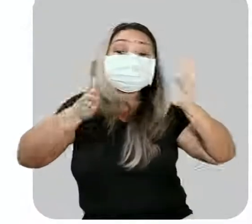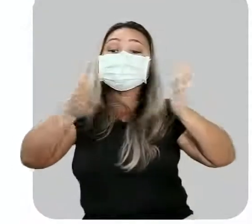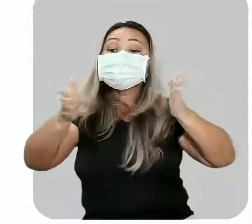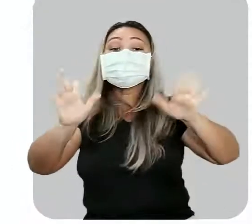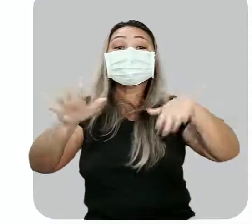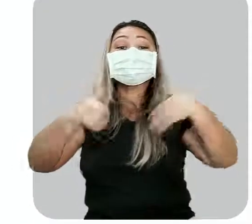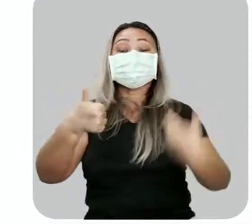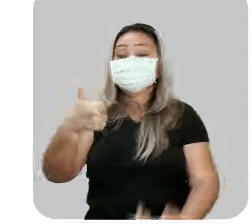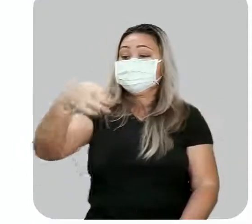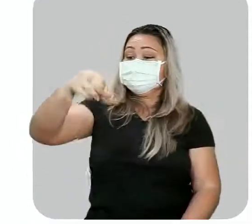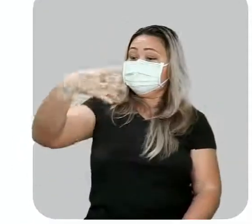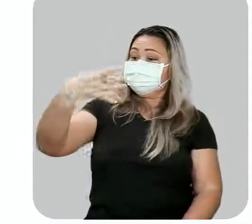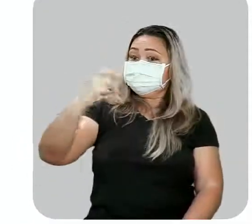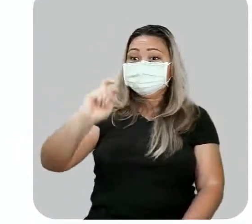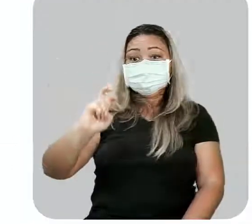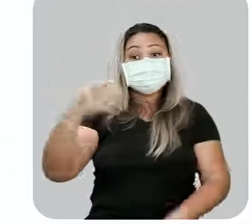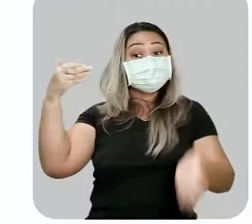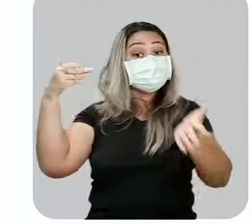período?